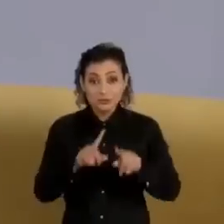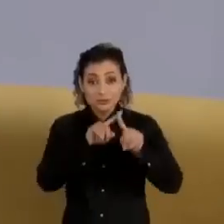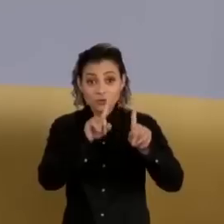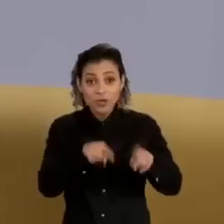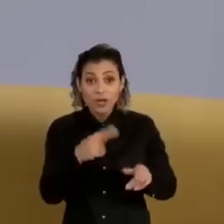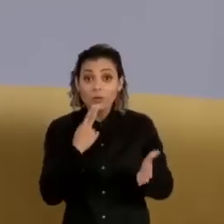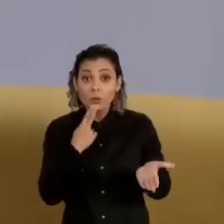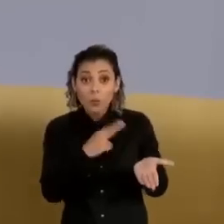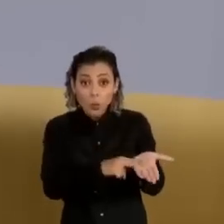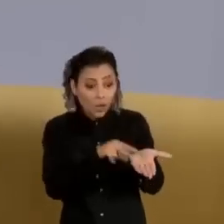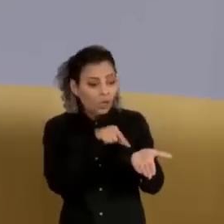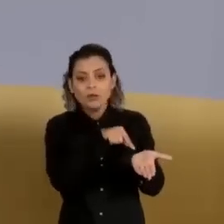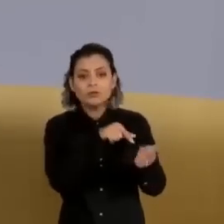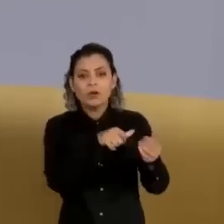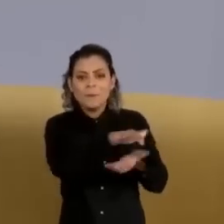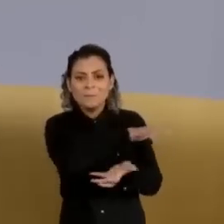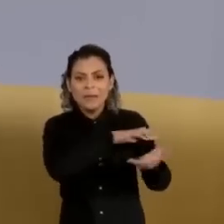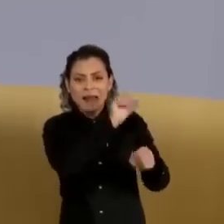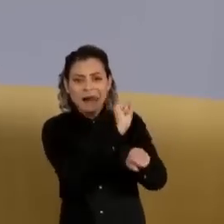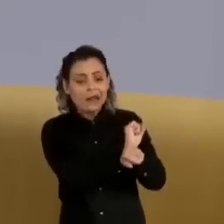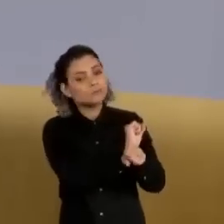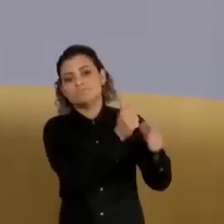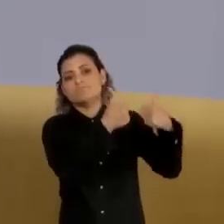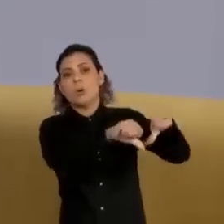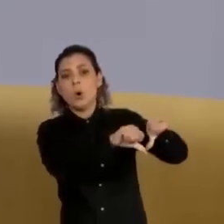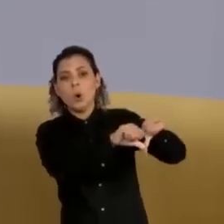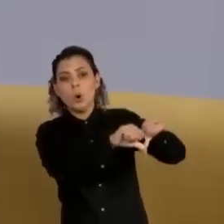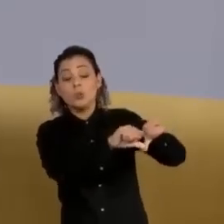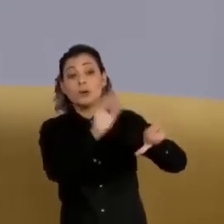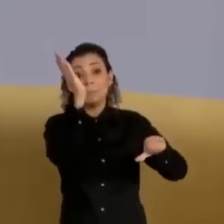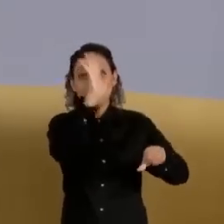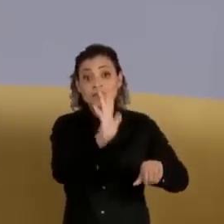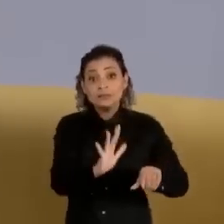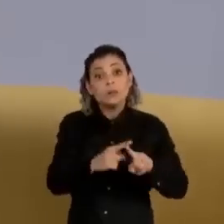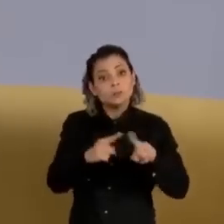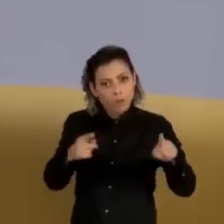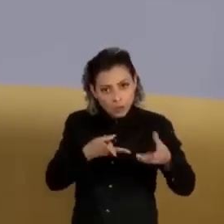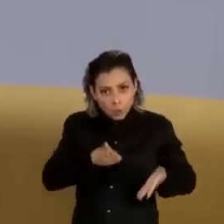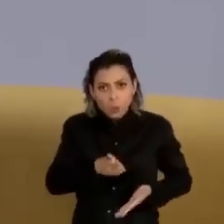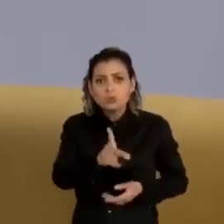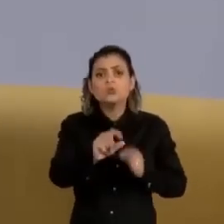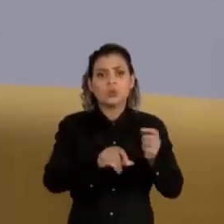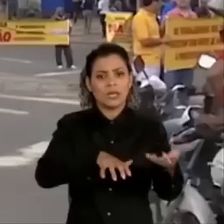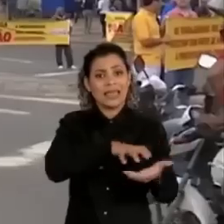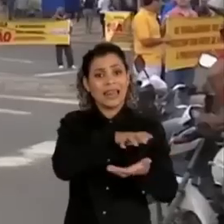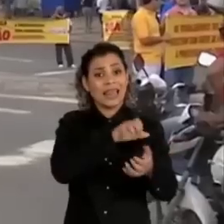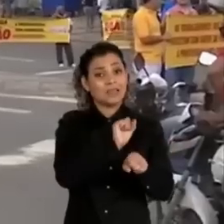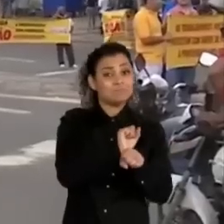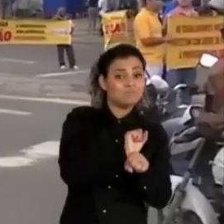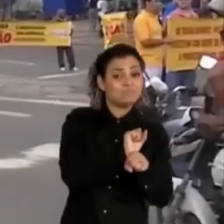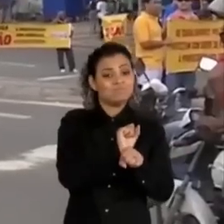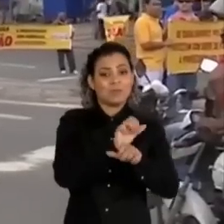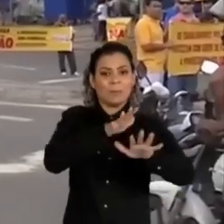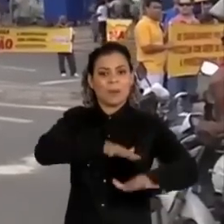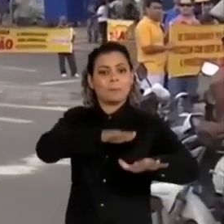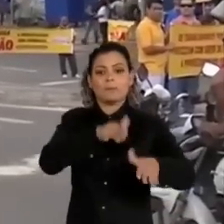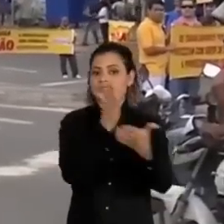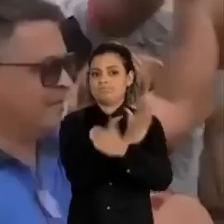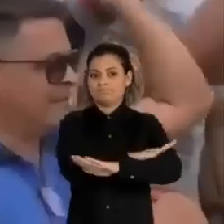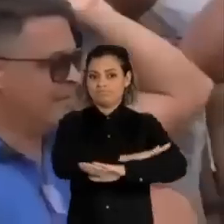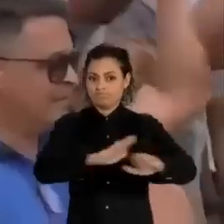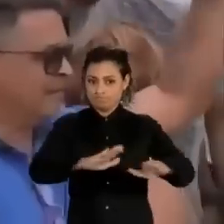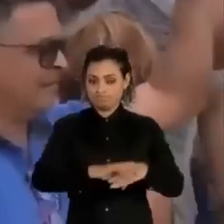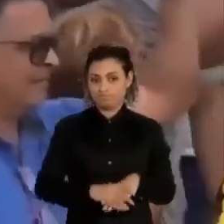Funcionários dos Correios suspendem a paralisação em todo o país, mas permanecem em estado de greve.